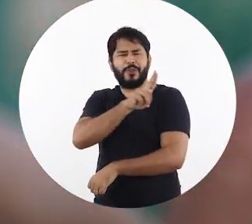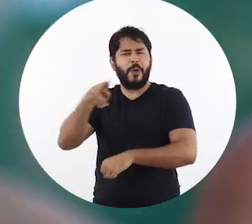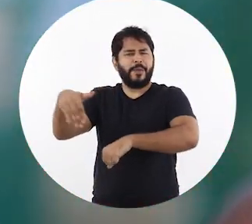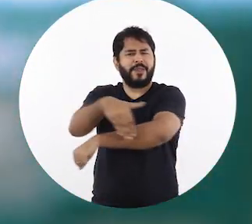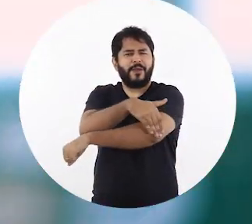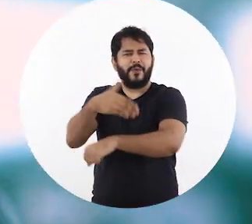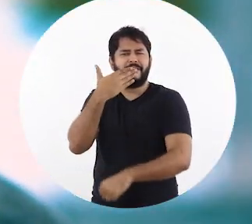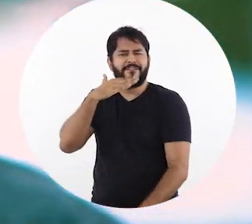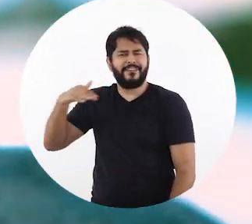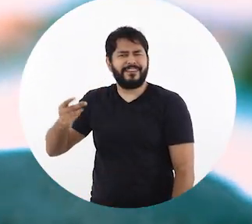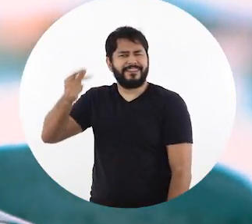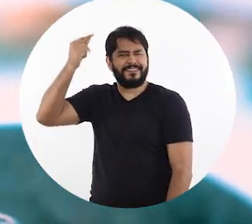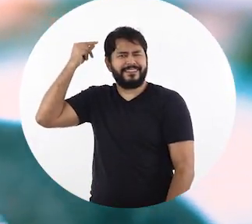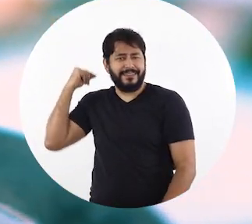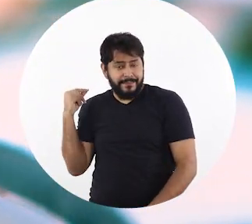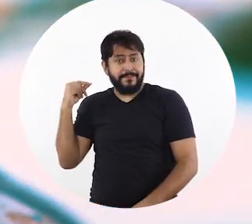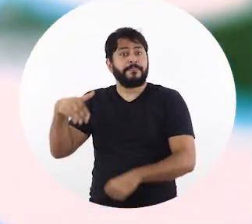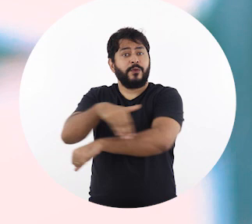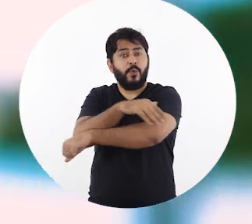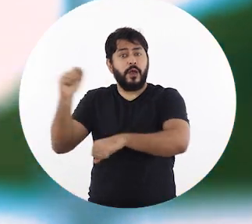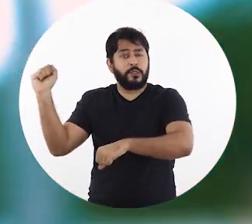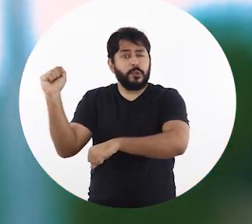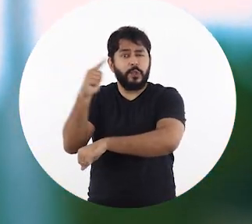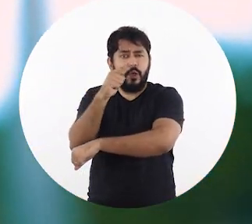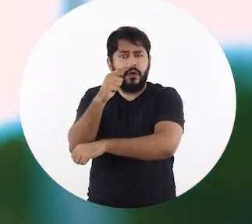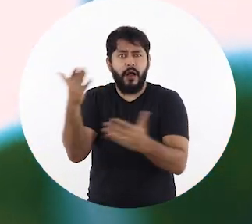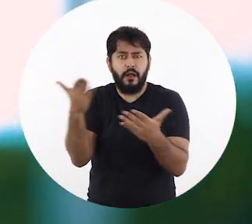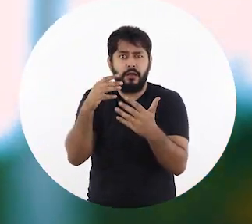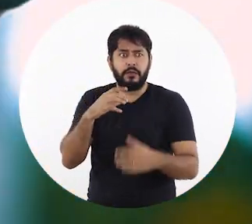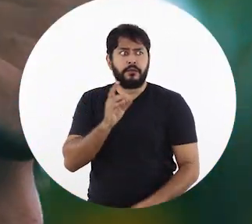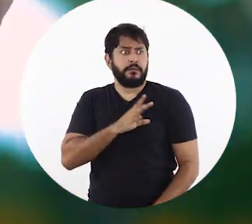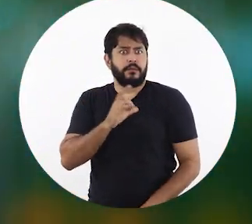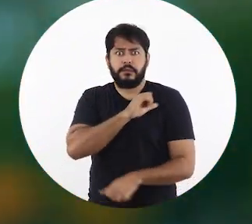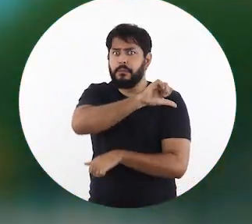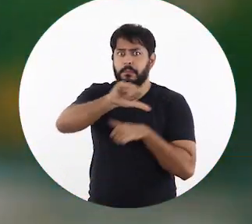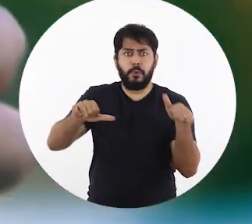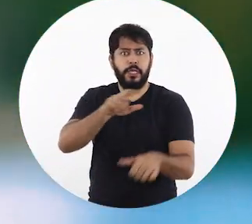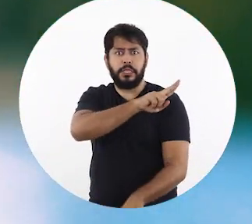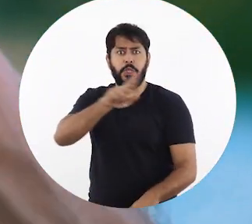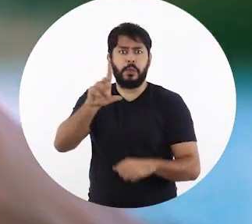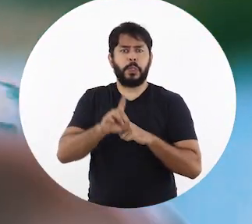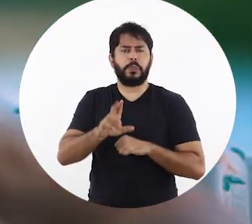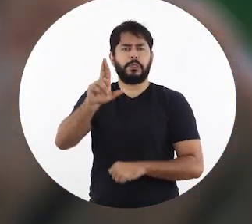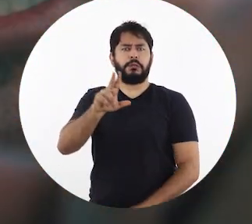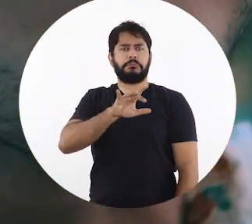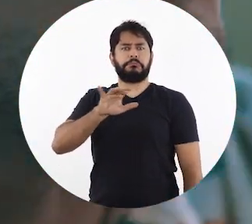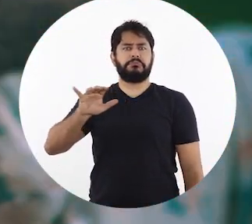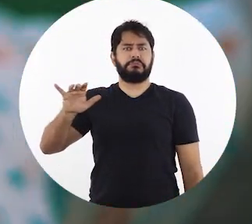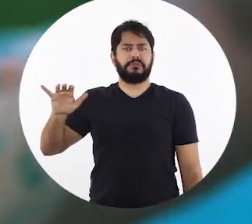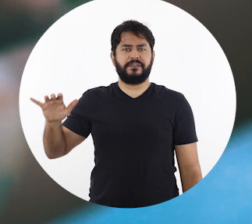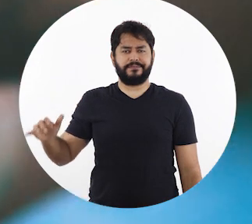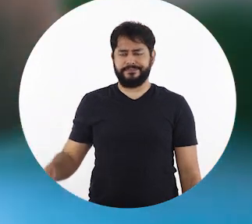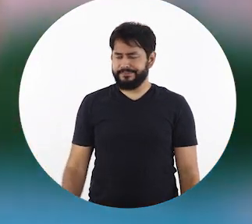Sol. Eu tenho medo que ela hoje se chame Rua Doutor Fulano e tal. Atrás da minha casa ficava